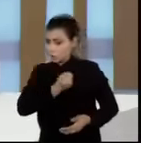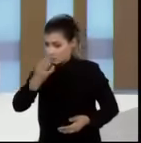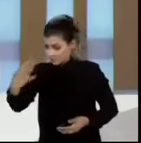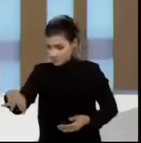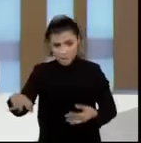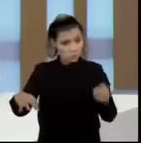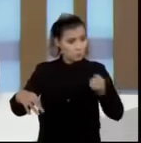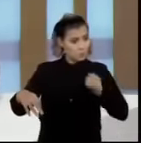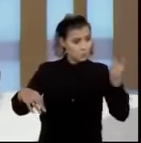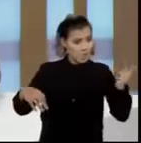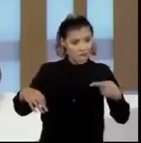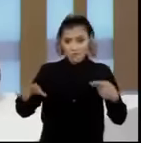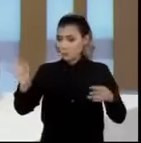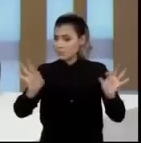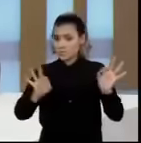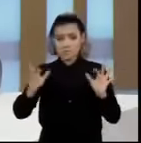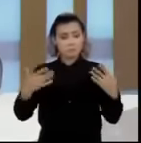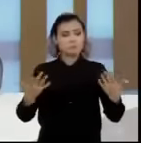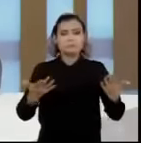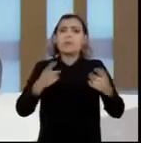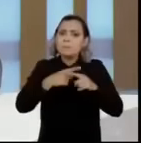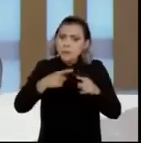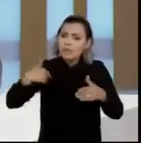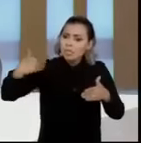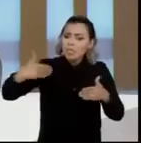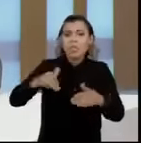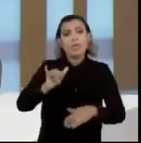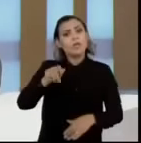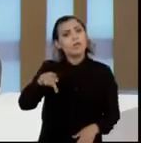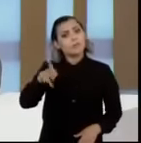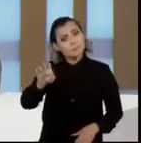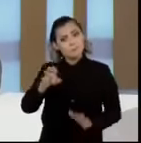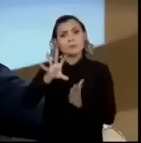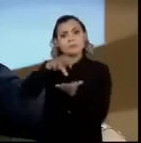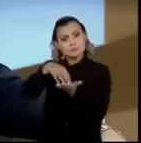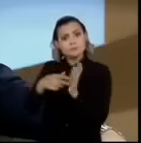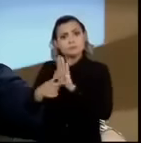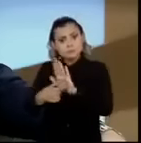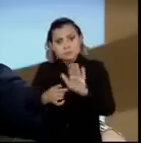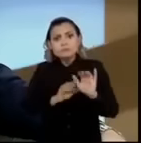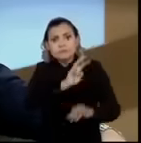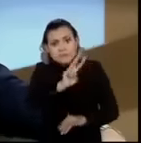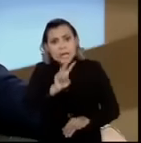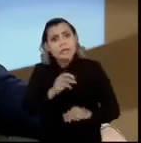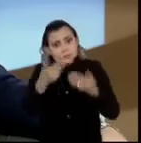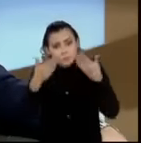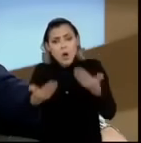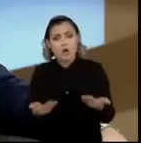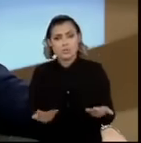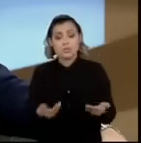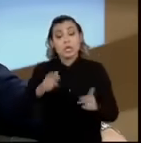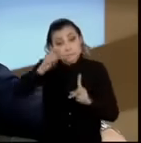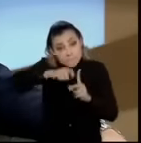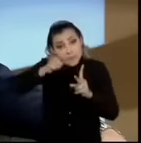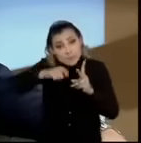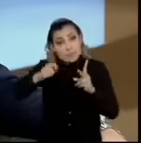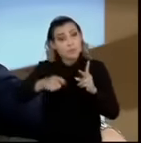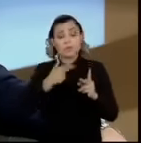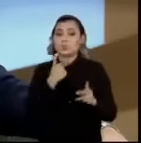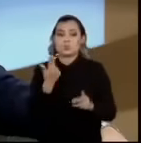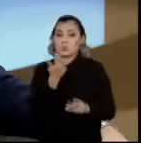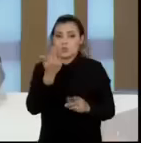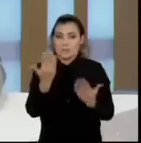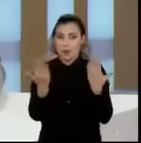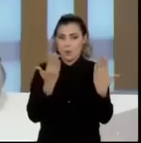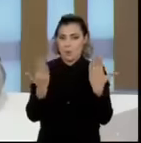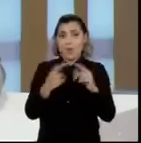todo modo, o consolidado do ano, que é o que o INPE também coloca no site deles, é que talvez mês a mês não seja a melhor forma de